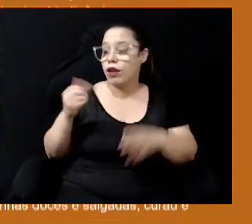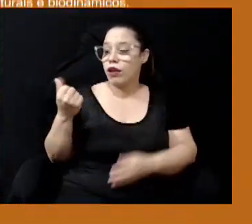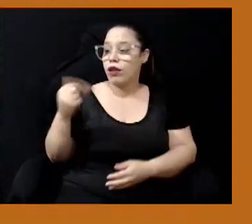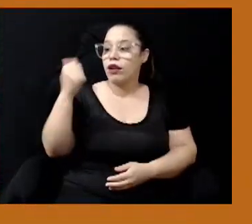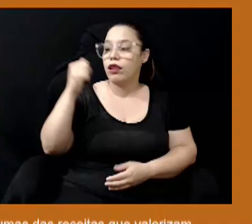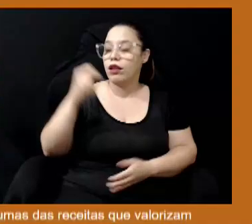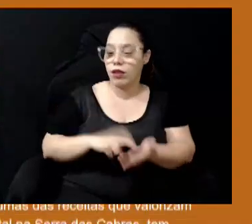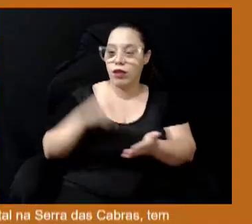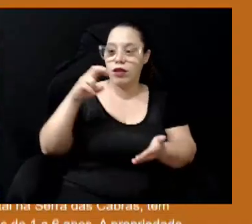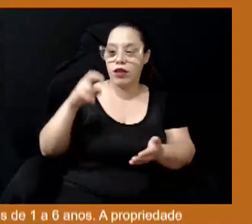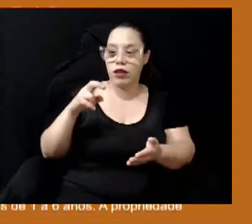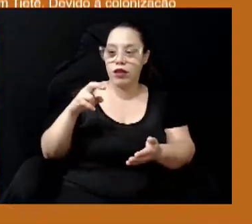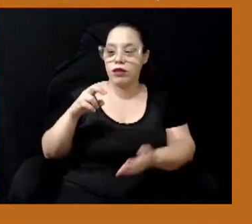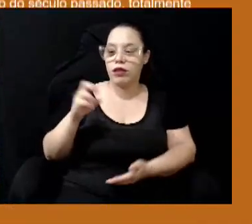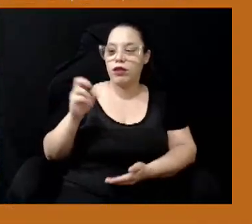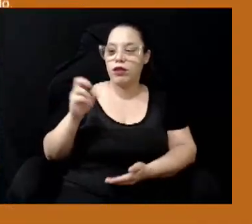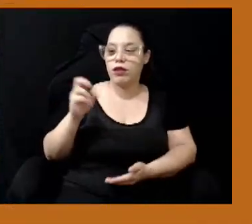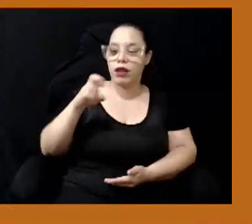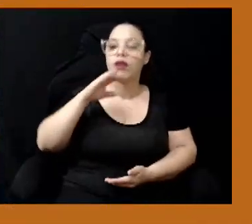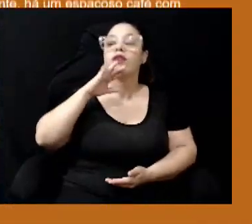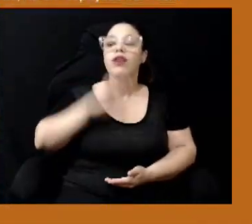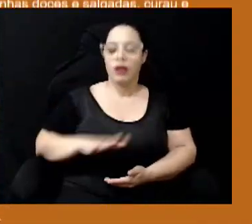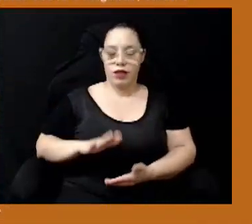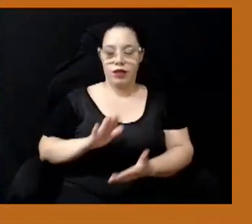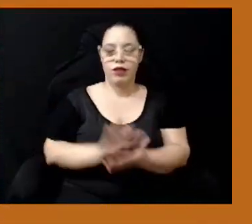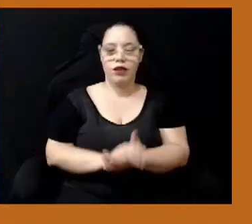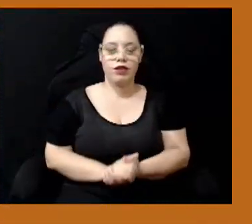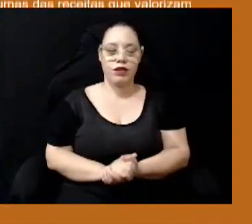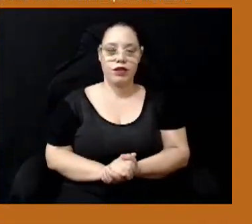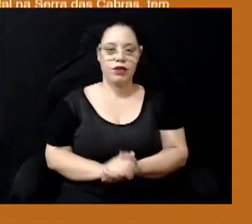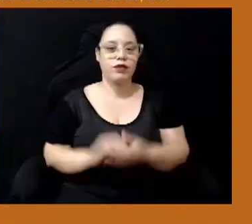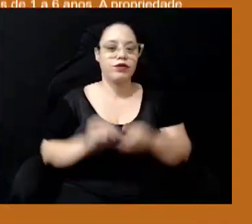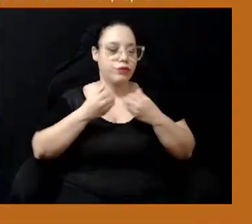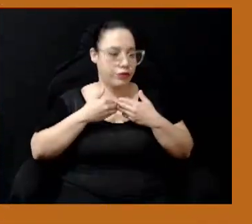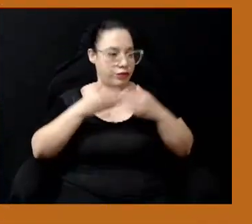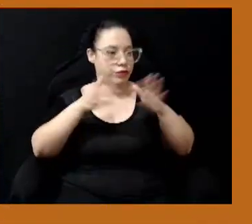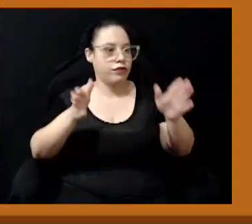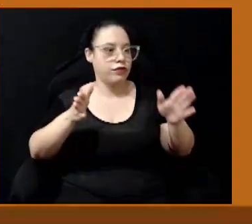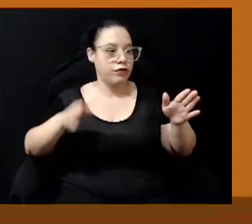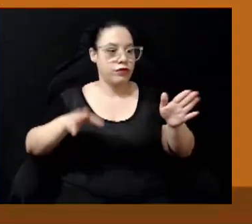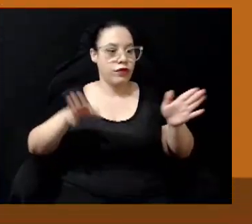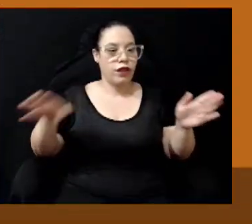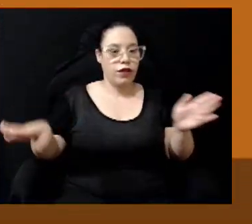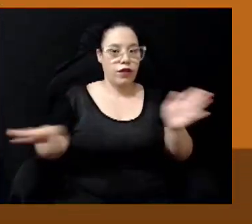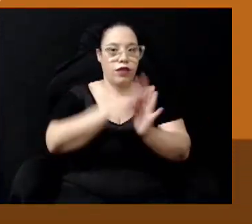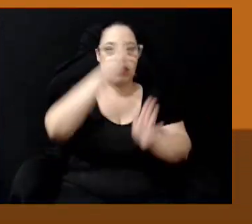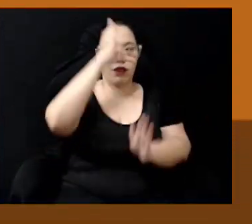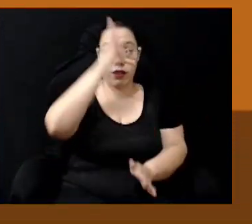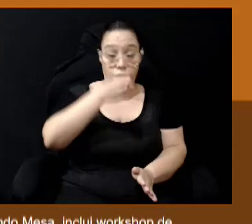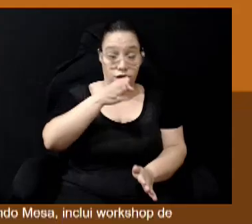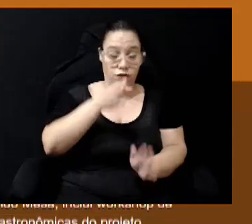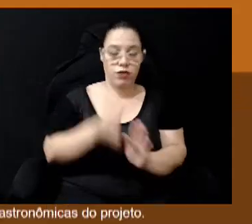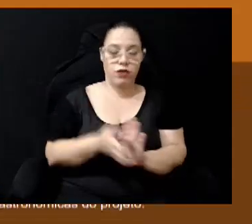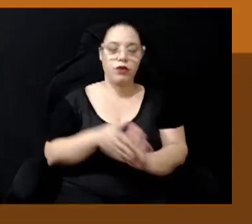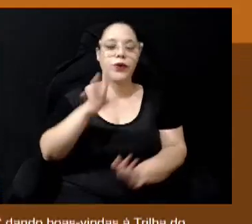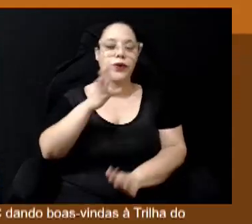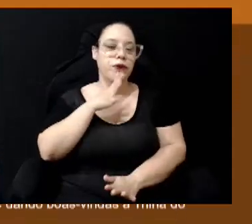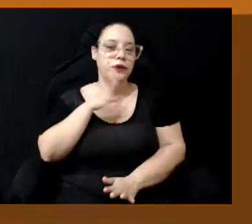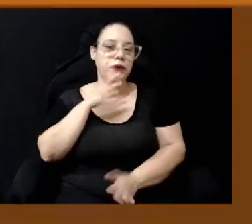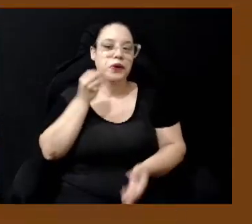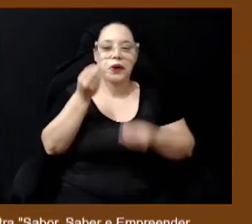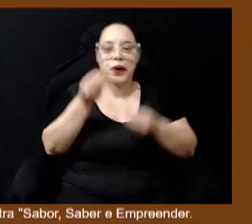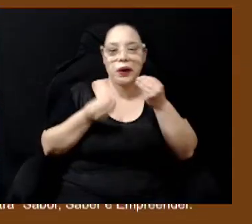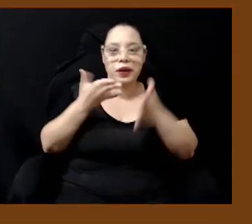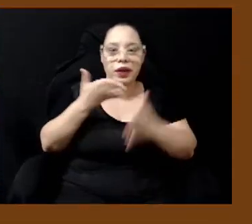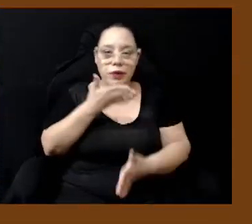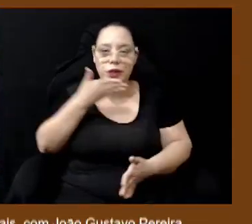às 5 horas da tarde, né, secretário? Portões abertos, entrada gratuita, franca, conhecendo o que temos de melhor, tanto